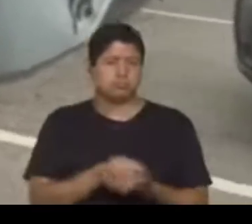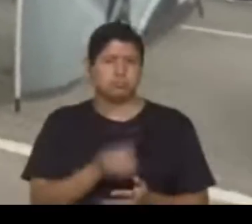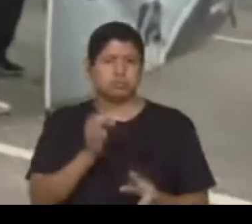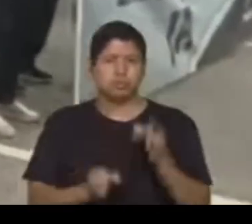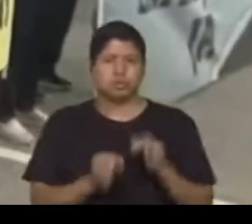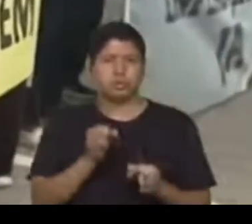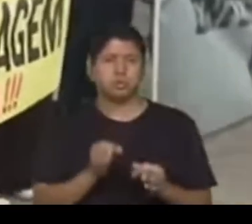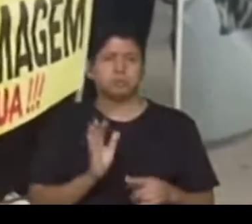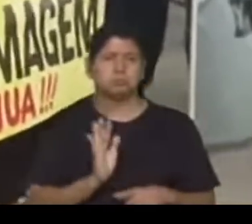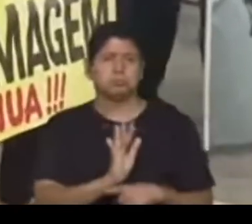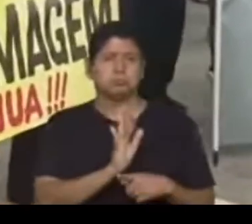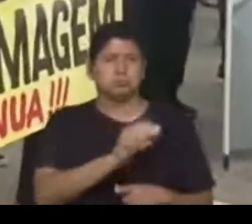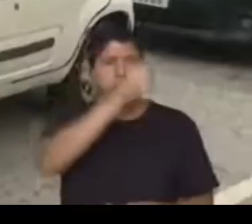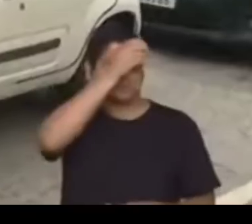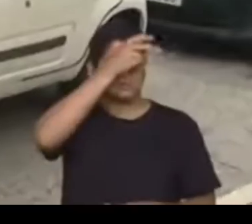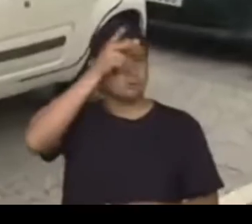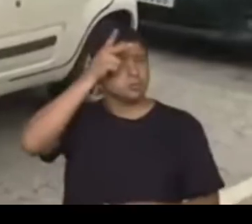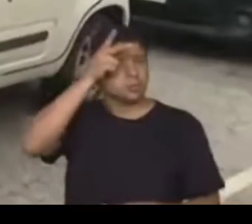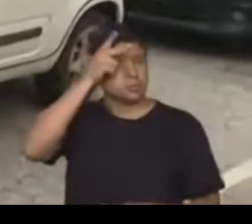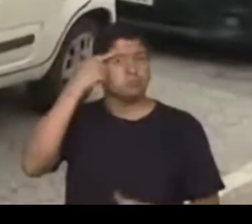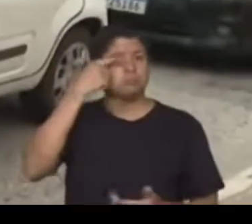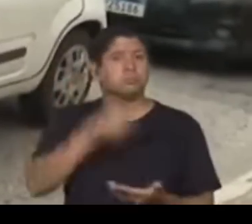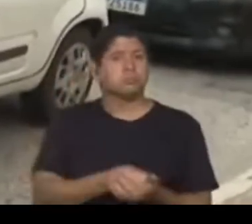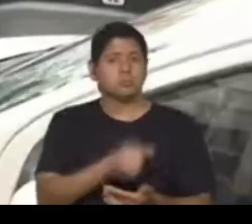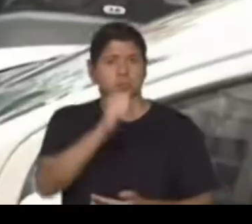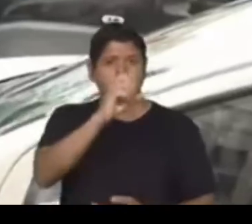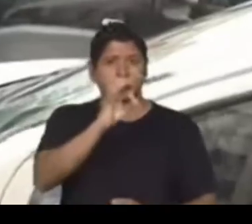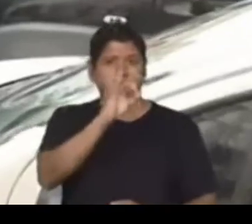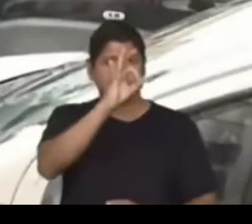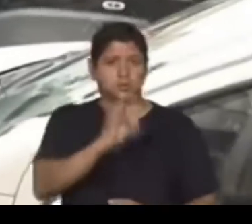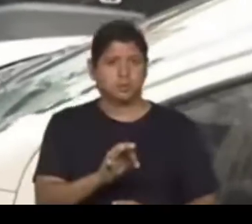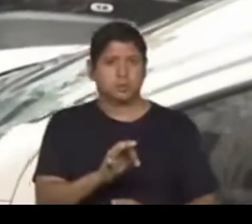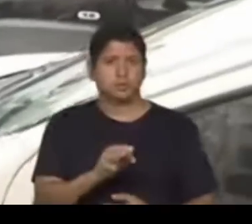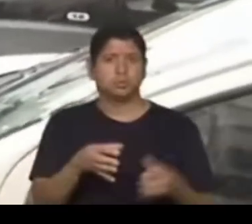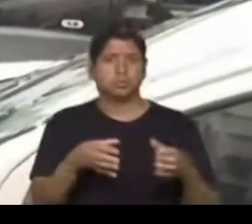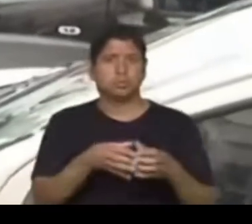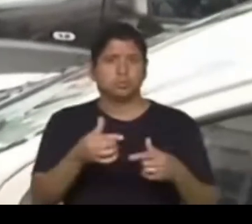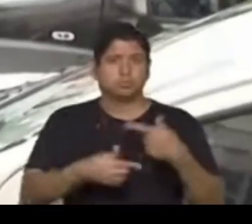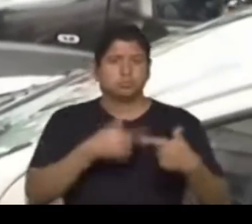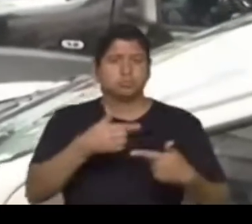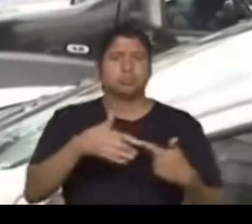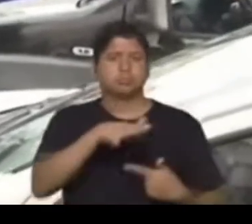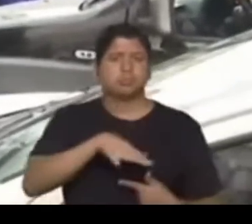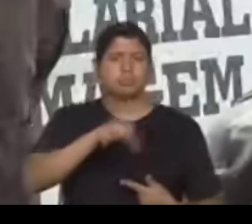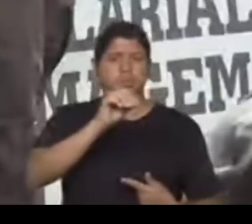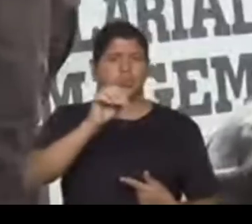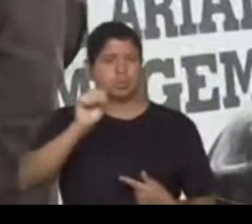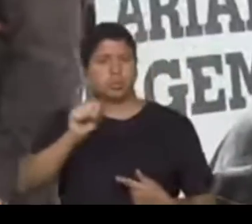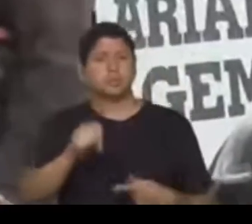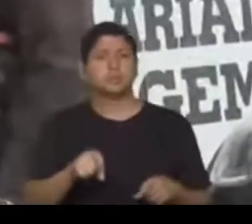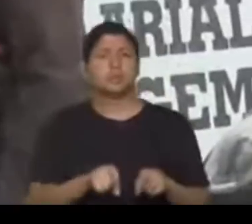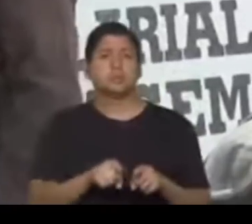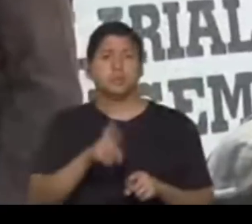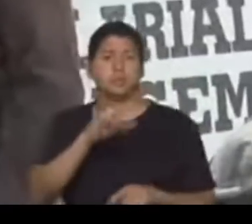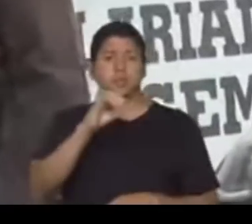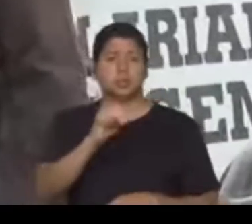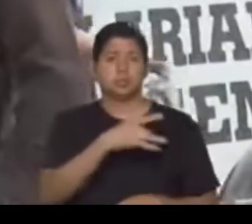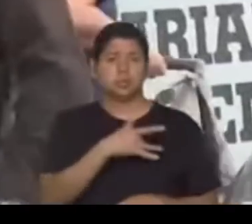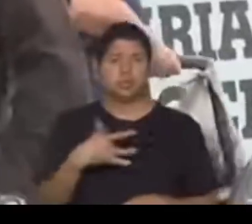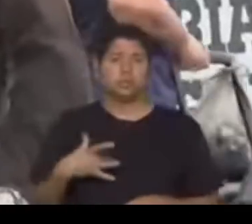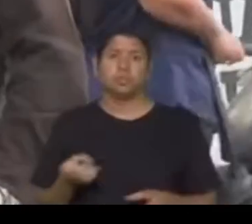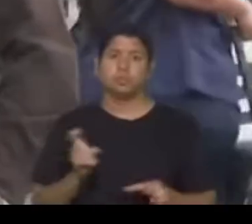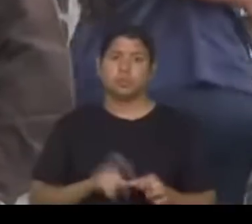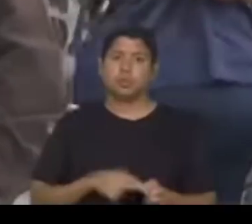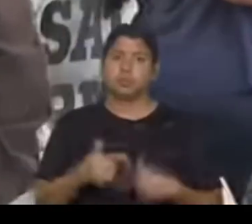e a favor da Prefeitura determinou que 80% do efetivo das organizações sociais e do Rio Saúde retornem